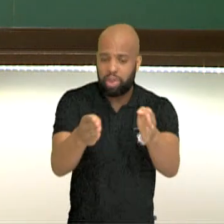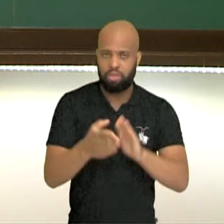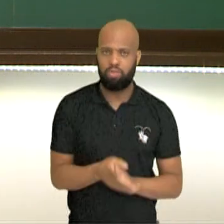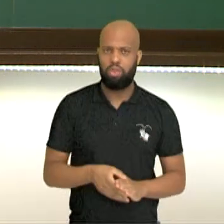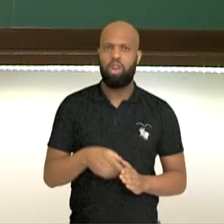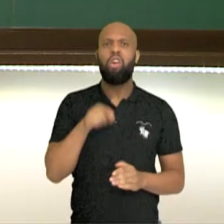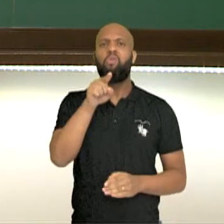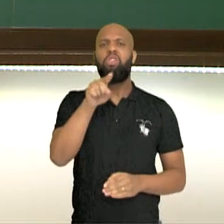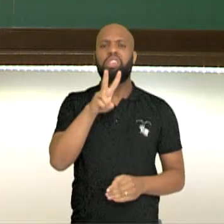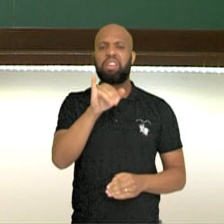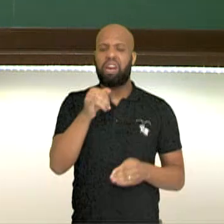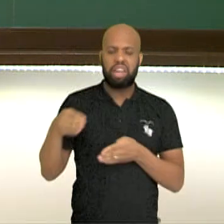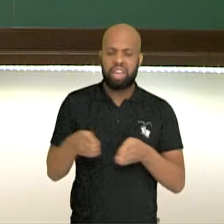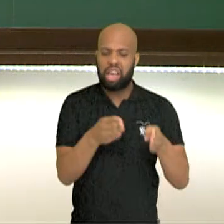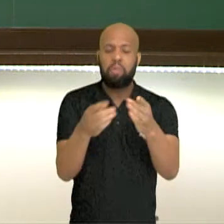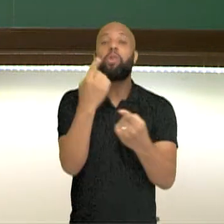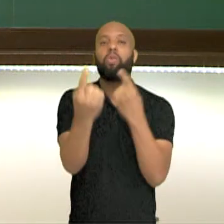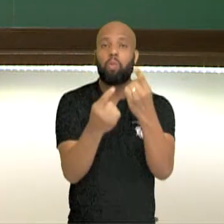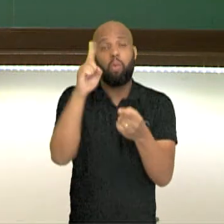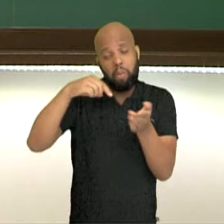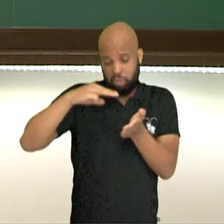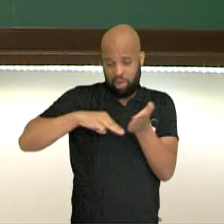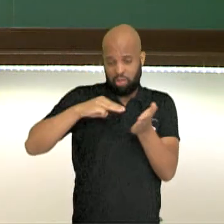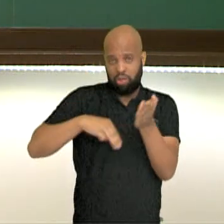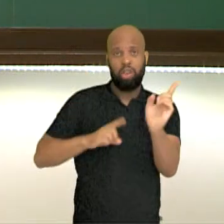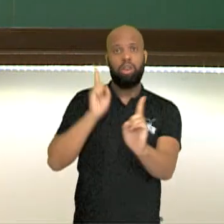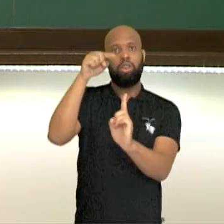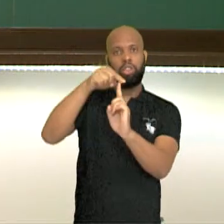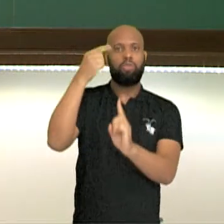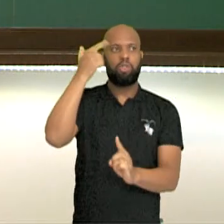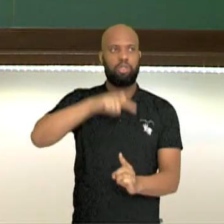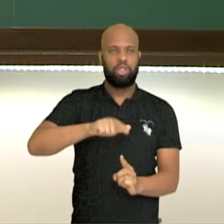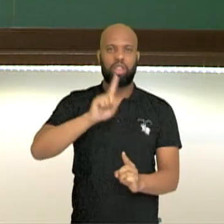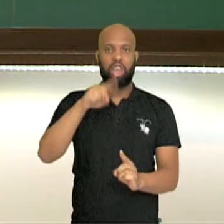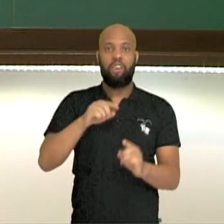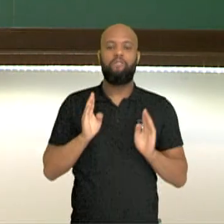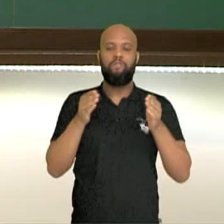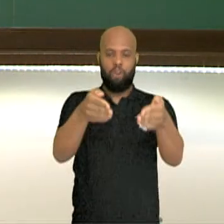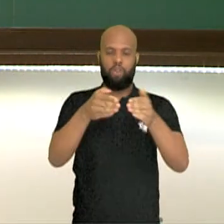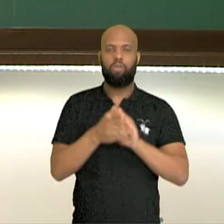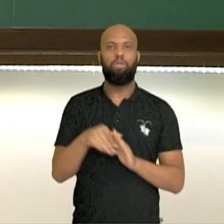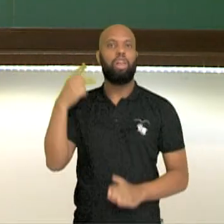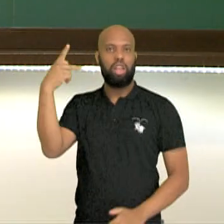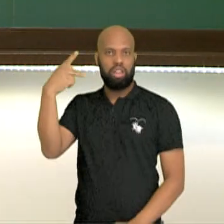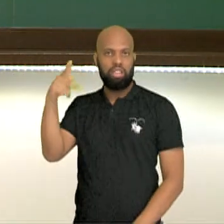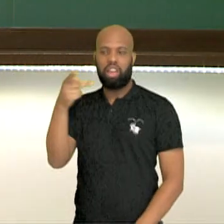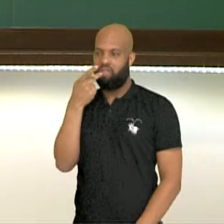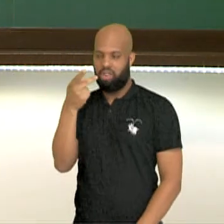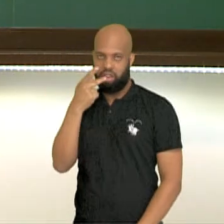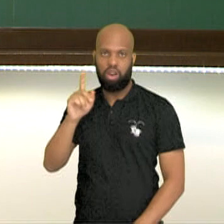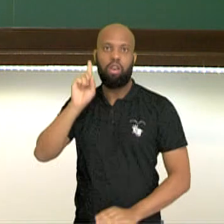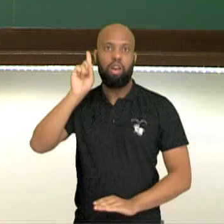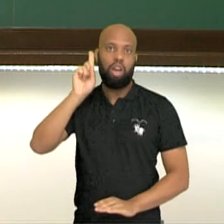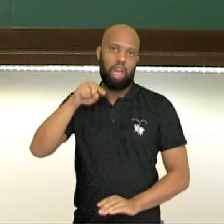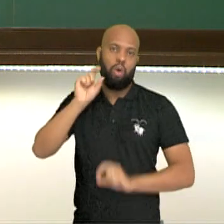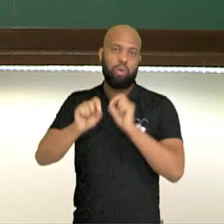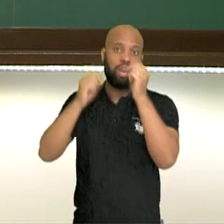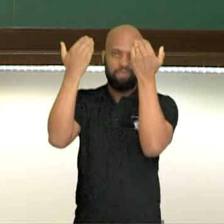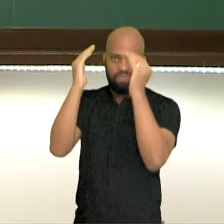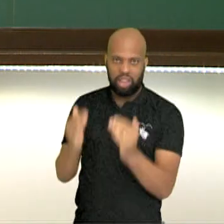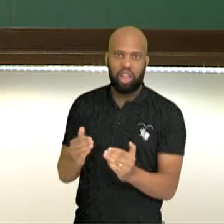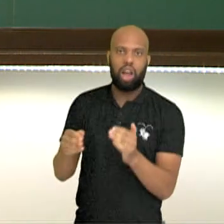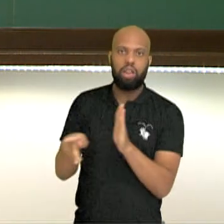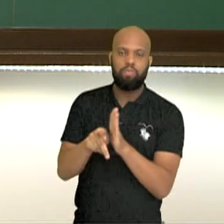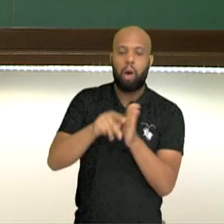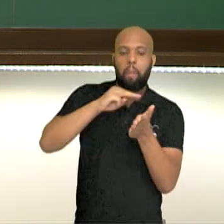seguir para chegar no objetivo? Essa é a questão central, né? Por isso que é importante essa análise